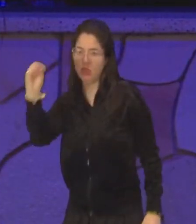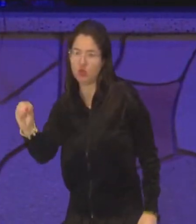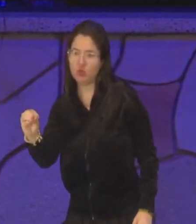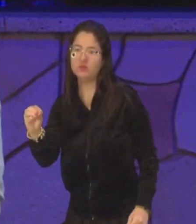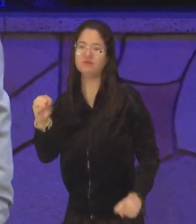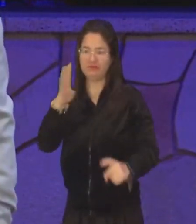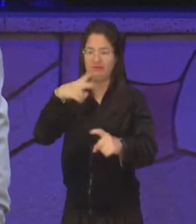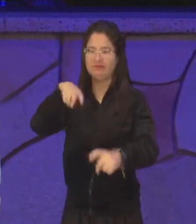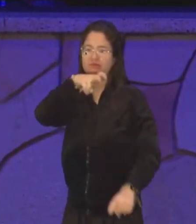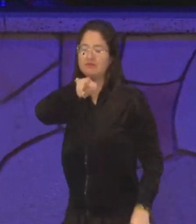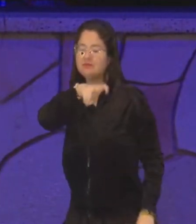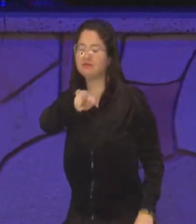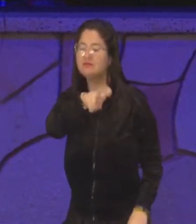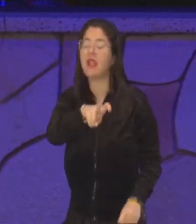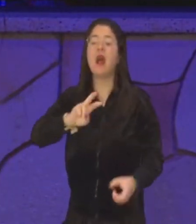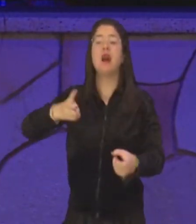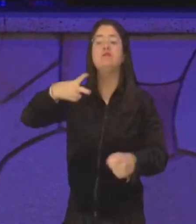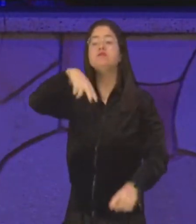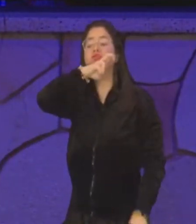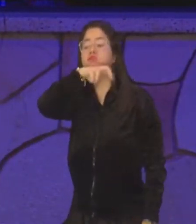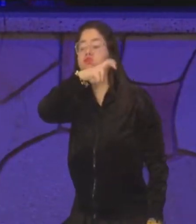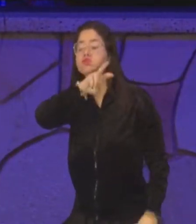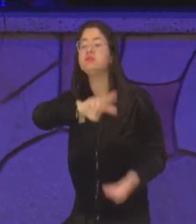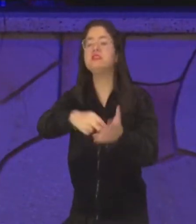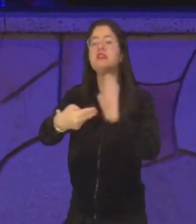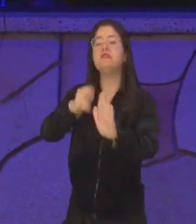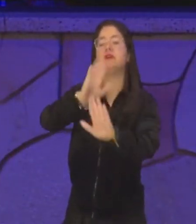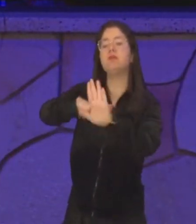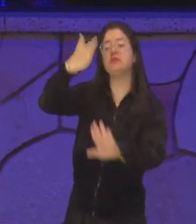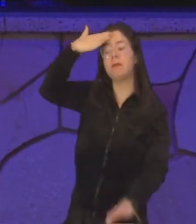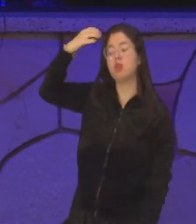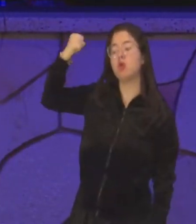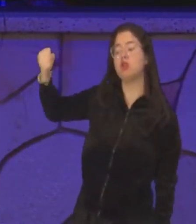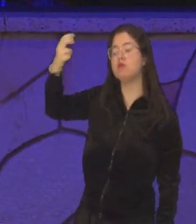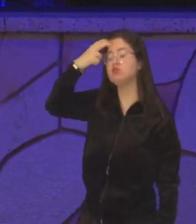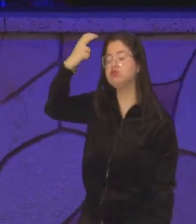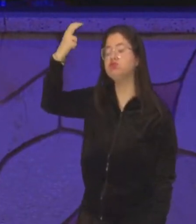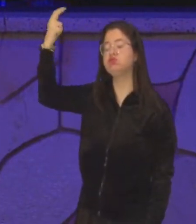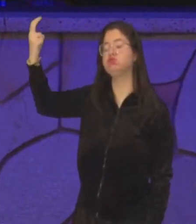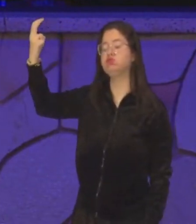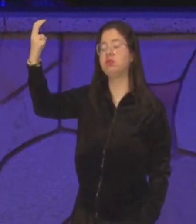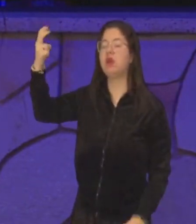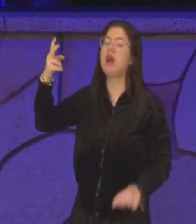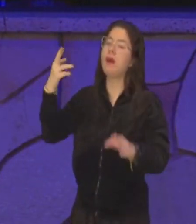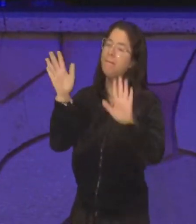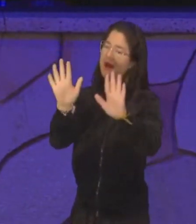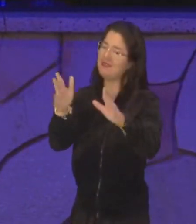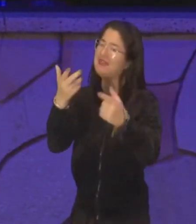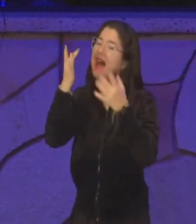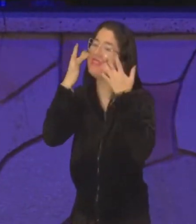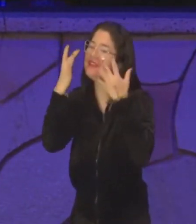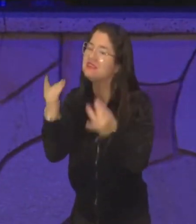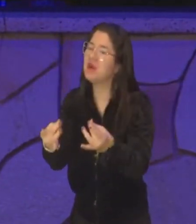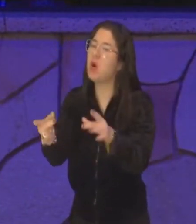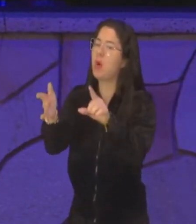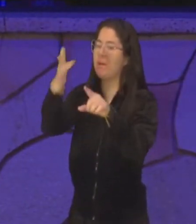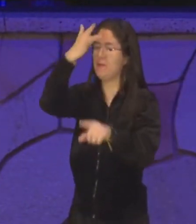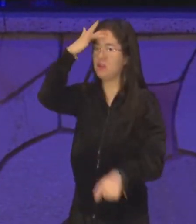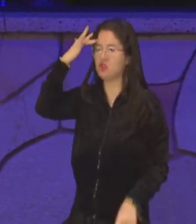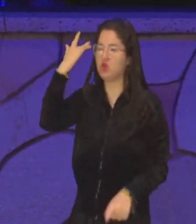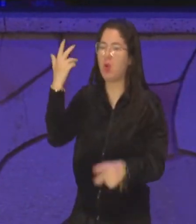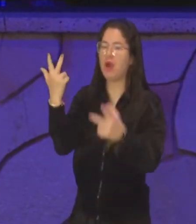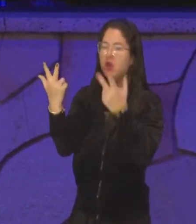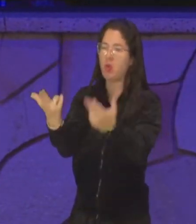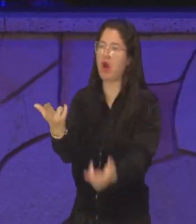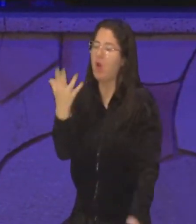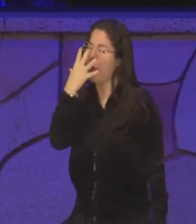foram emblema de sabedoria e astúcia. E geralmente os lobos são assim. Lobos